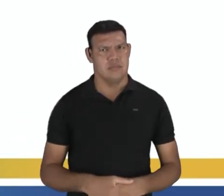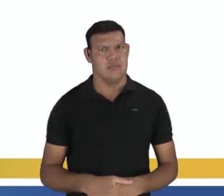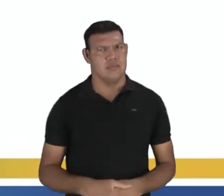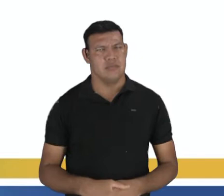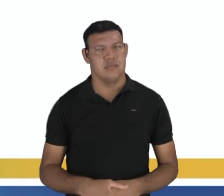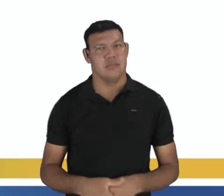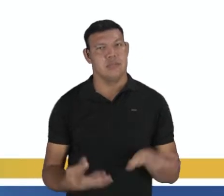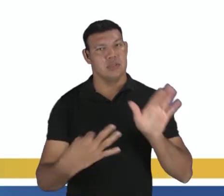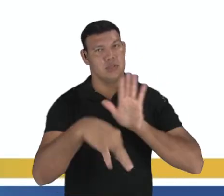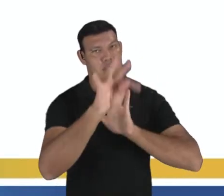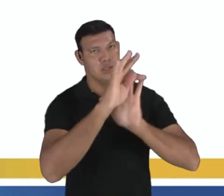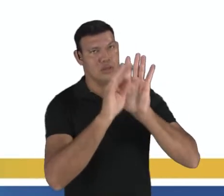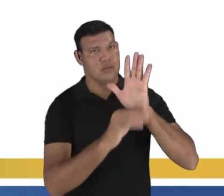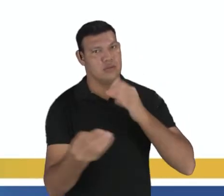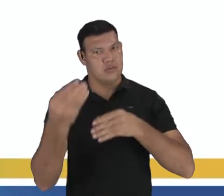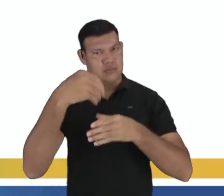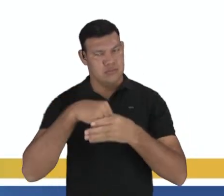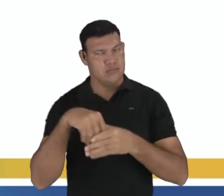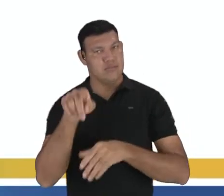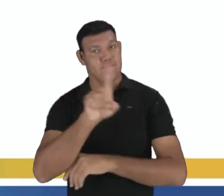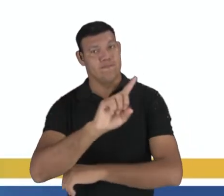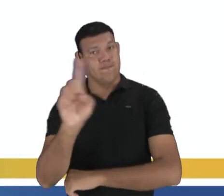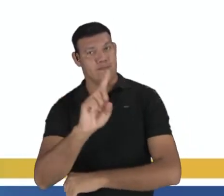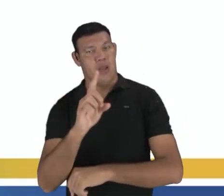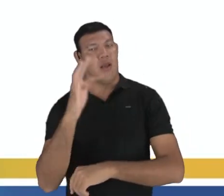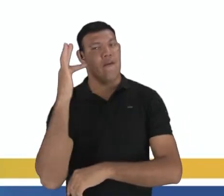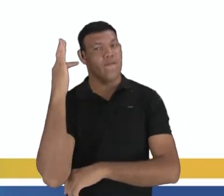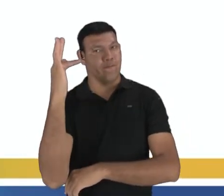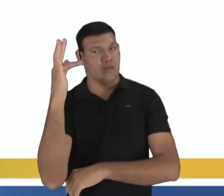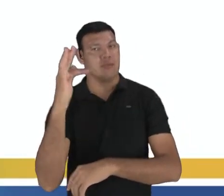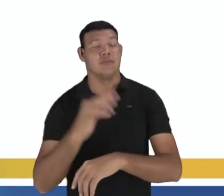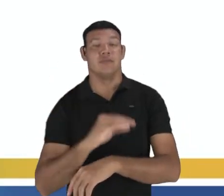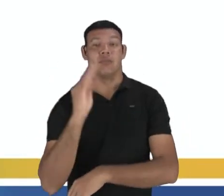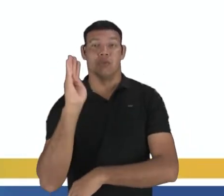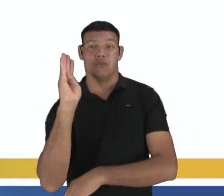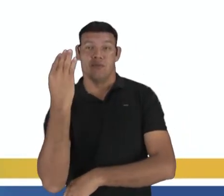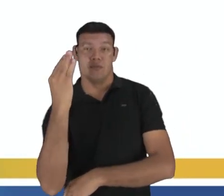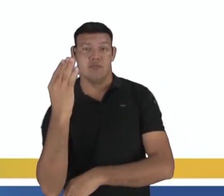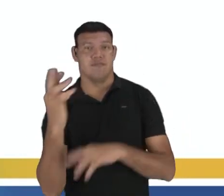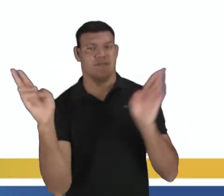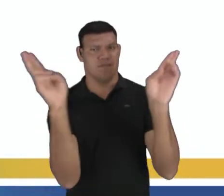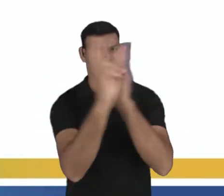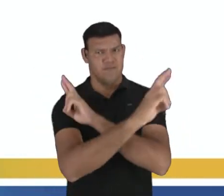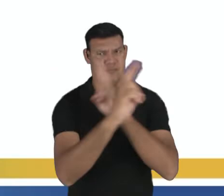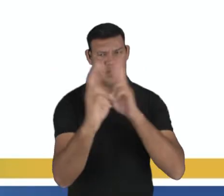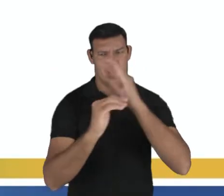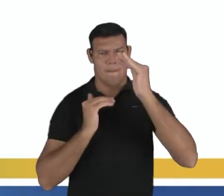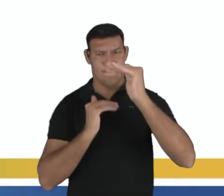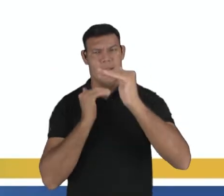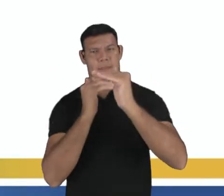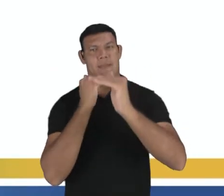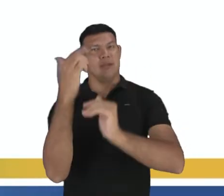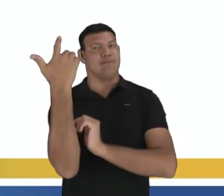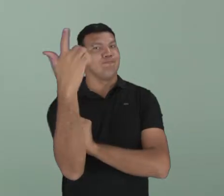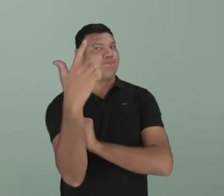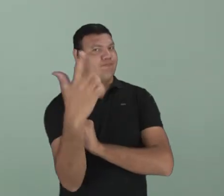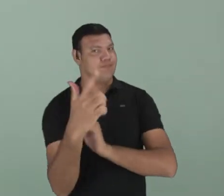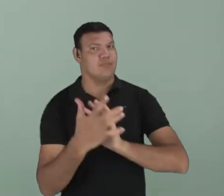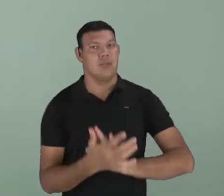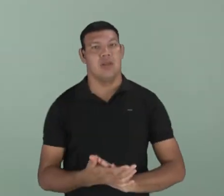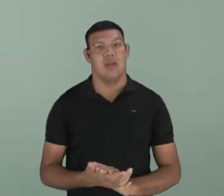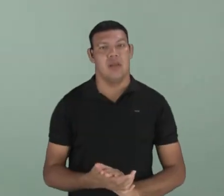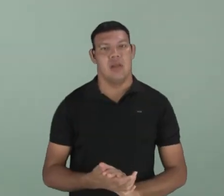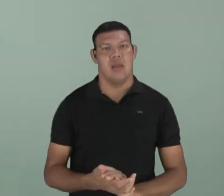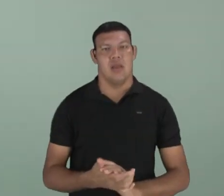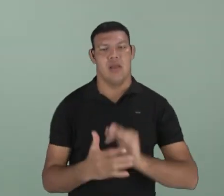dominante? Só ela que prevalece no texto? Não. Não existe essa relação hierárquica. O